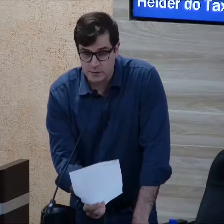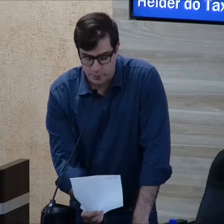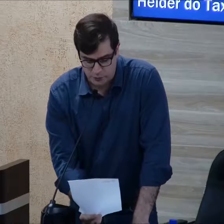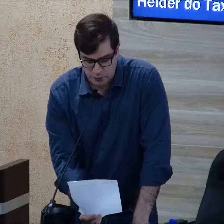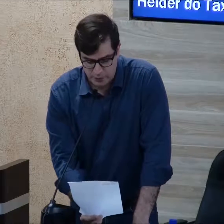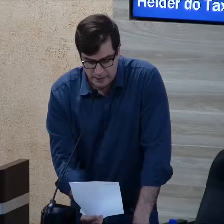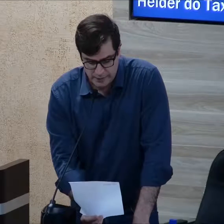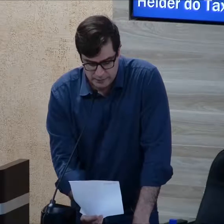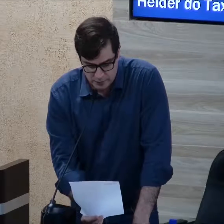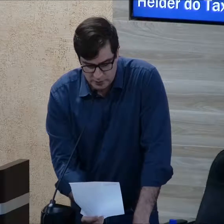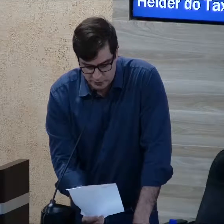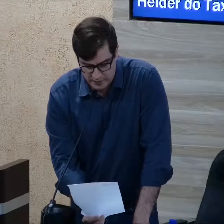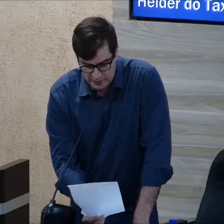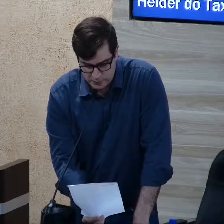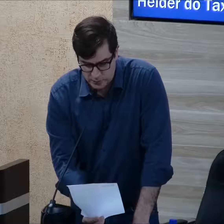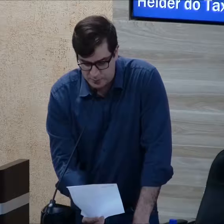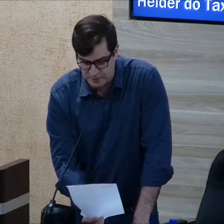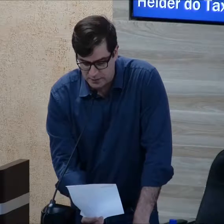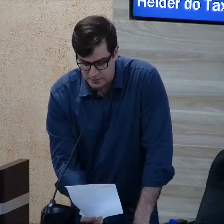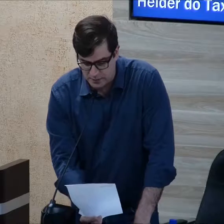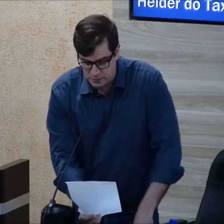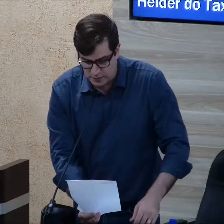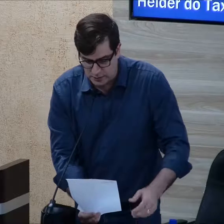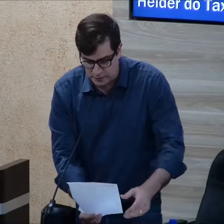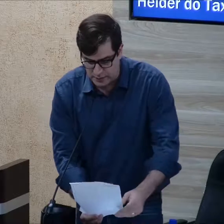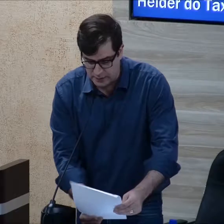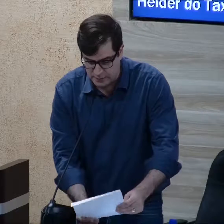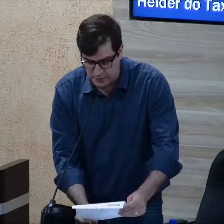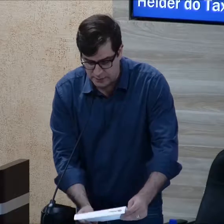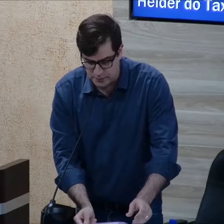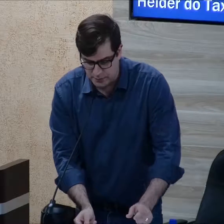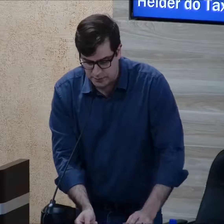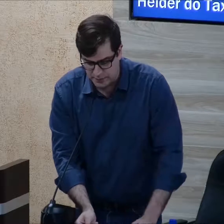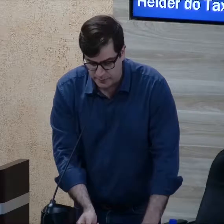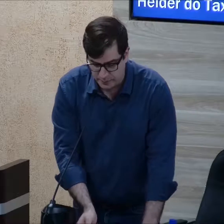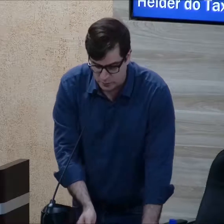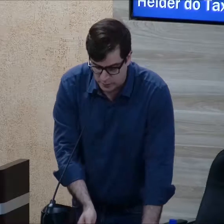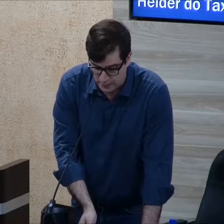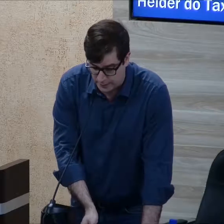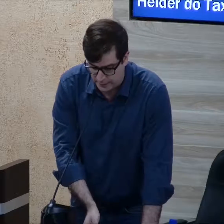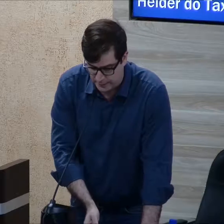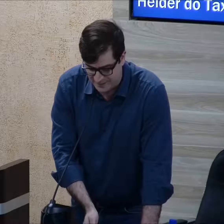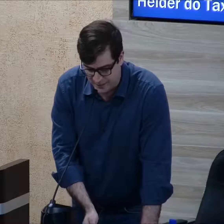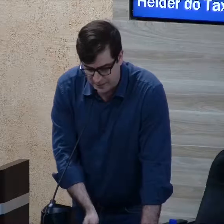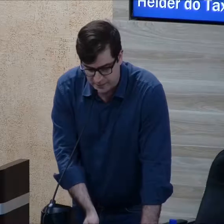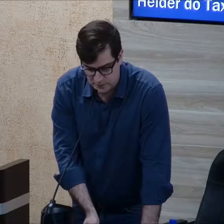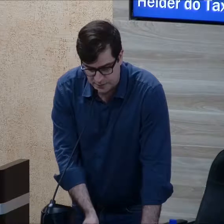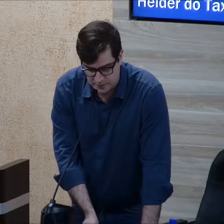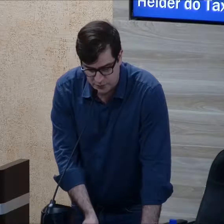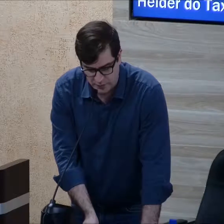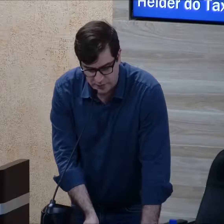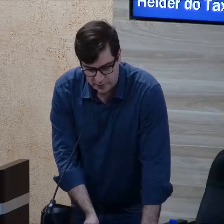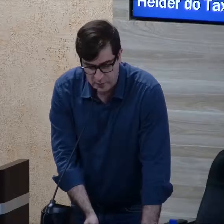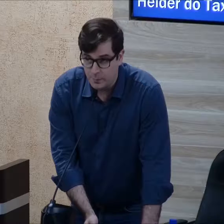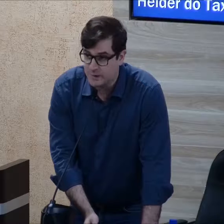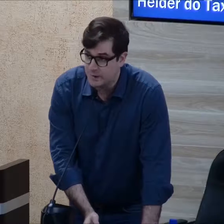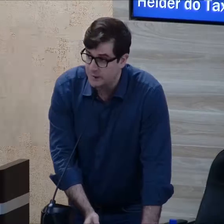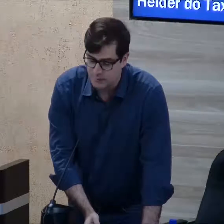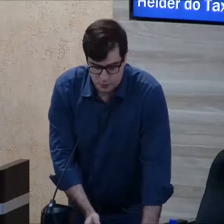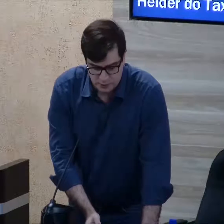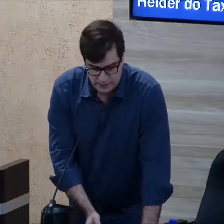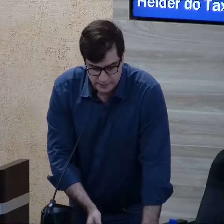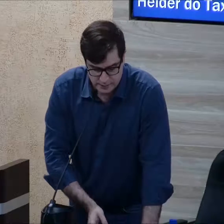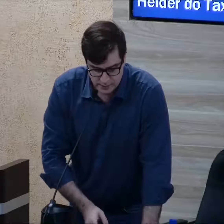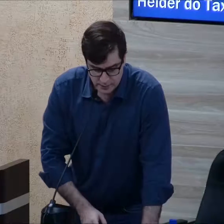utilização desses profissionais qualificados e especializados em atividades que exigem treinamentos e técnica específica para